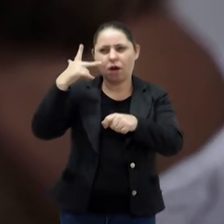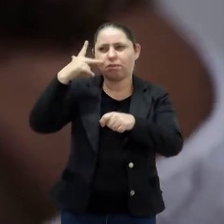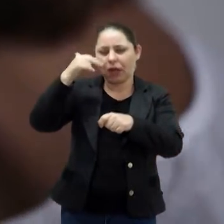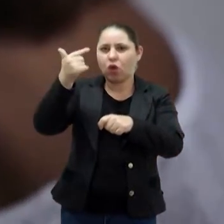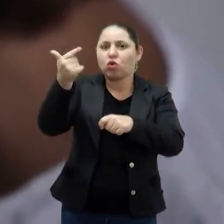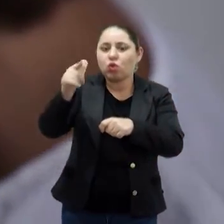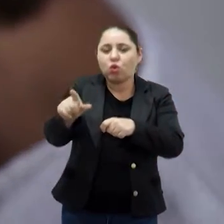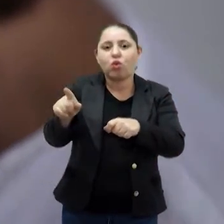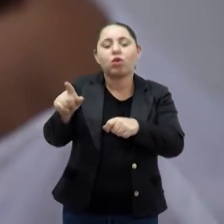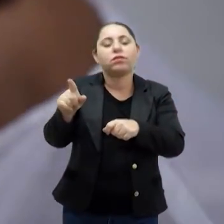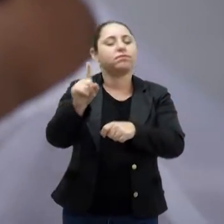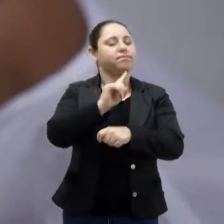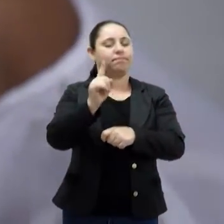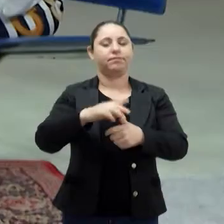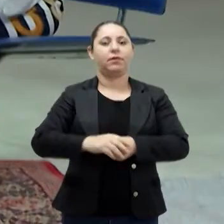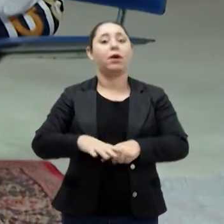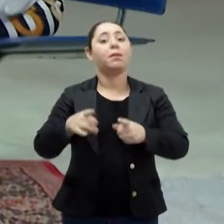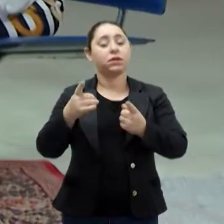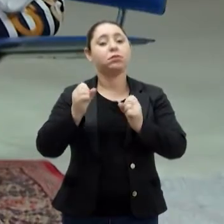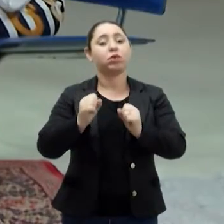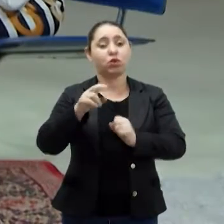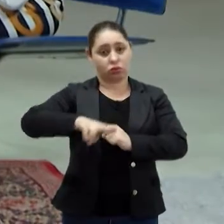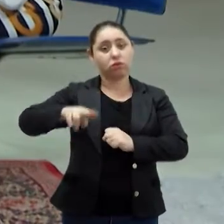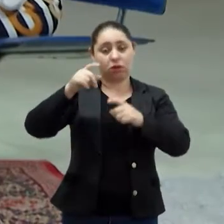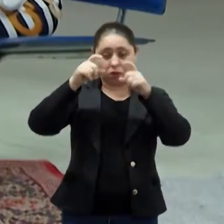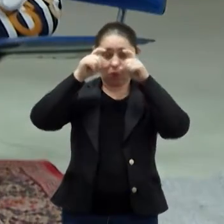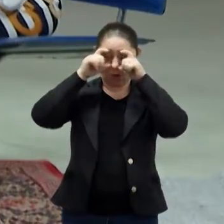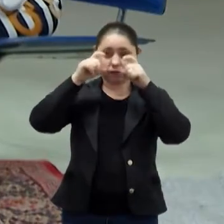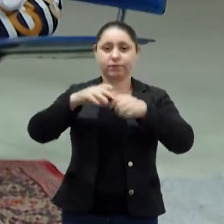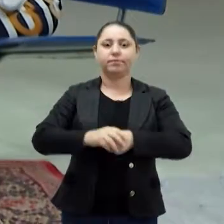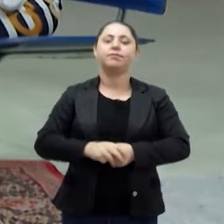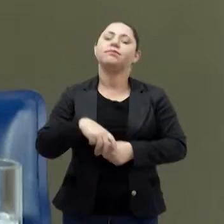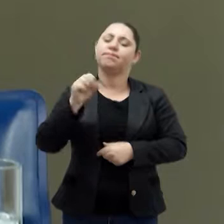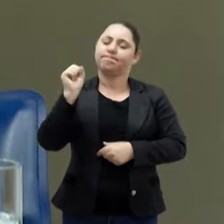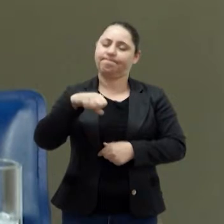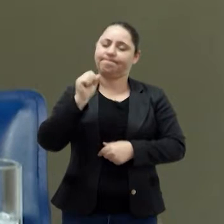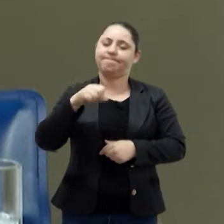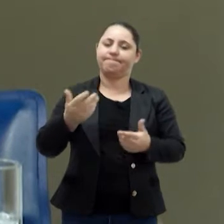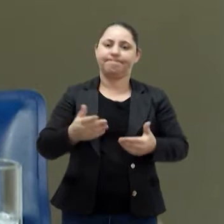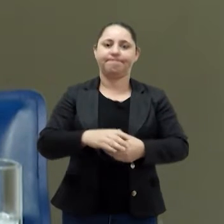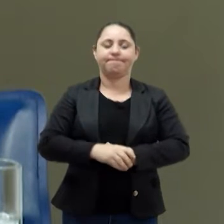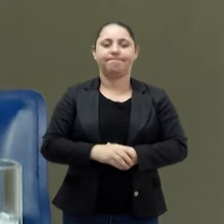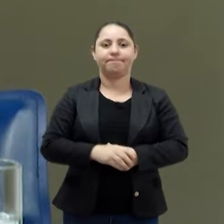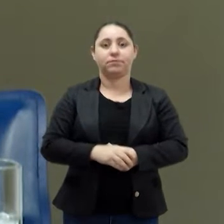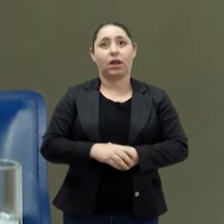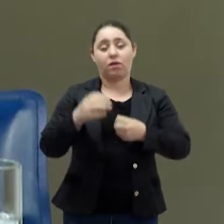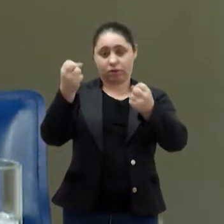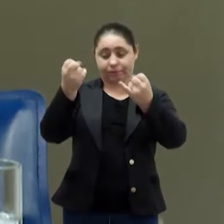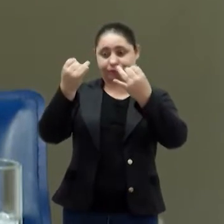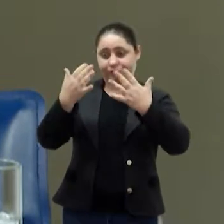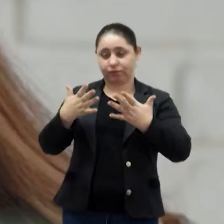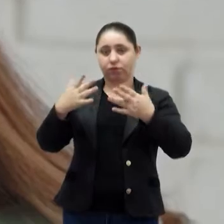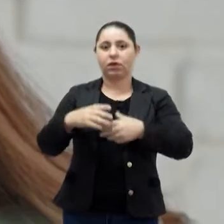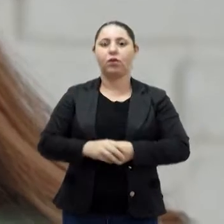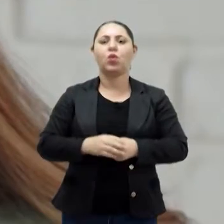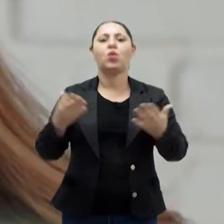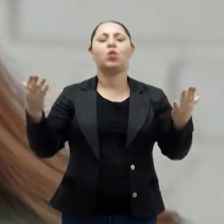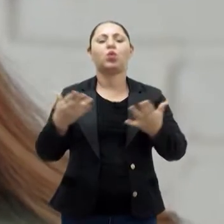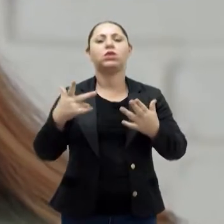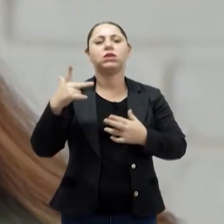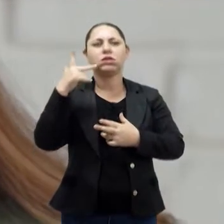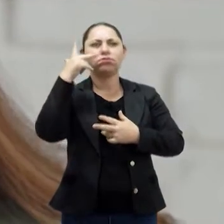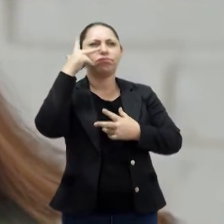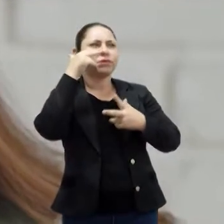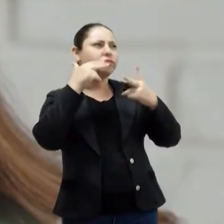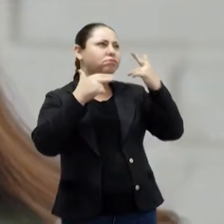de catarata ter novamente catarata. Mas ele pode ainda continuar usando óculos, né? Sim. Vamos dizer assim que hoje, das